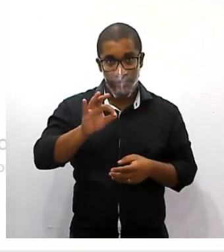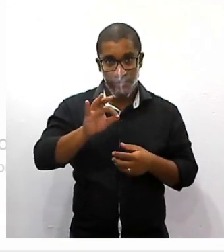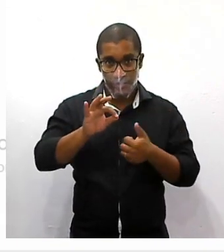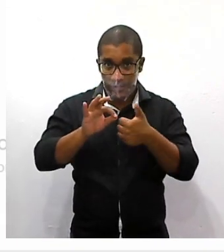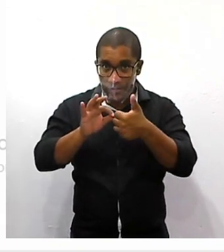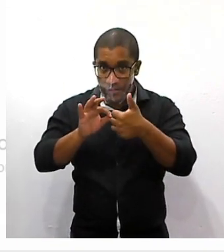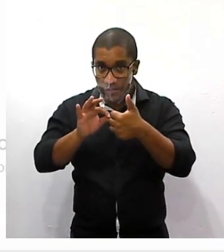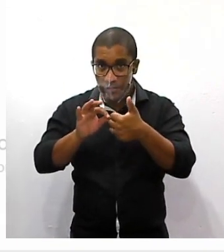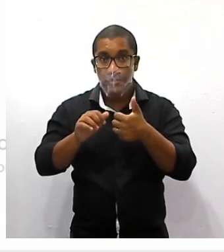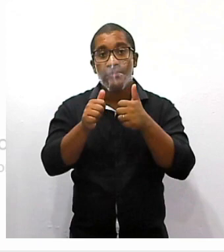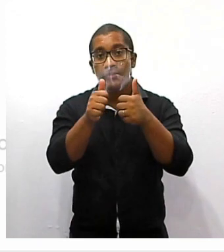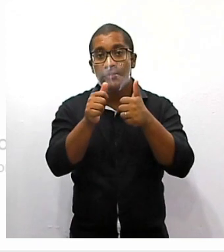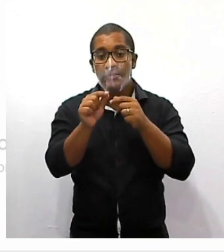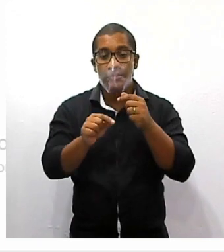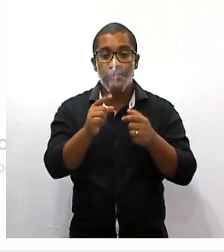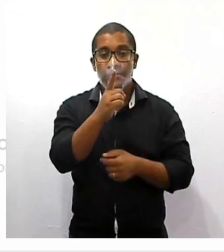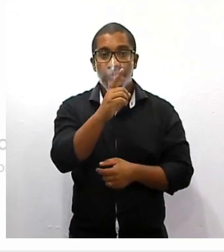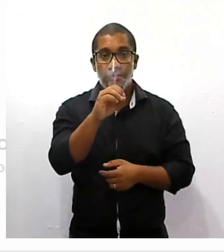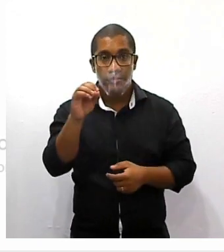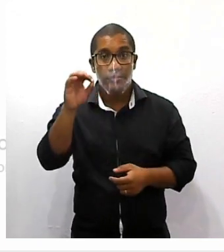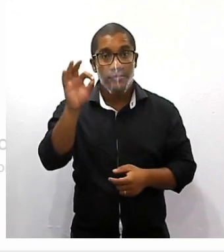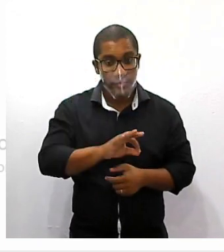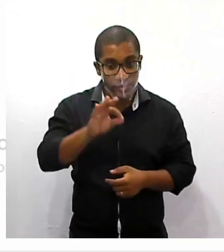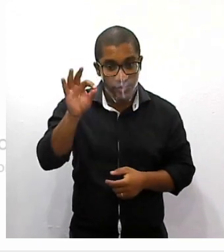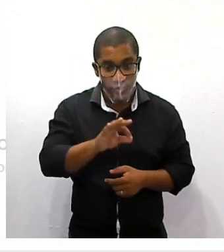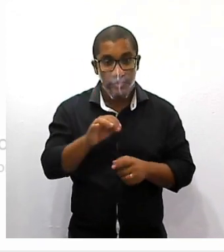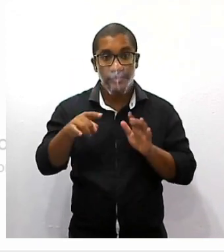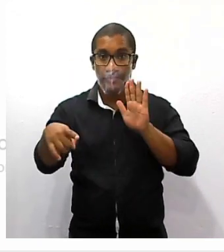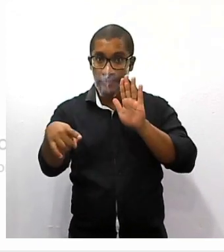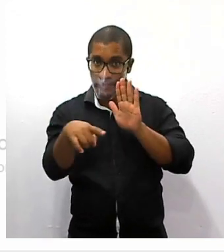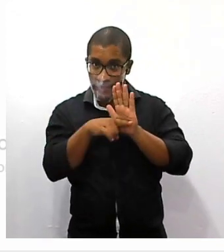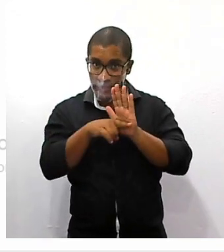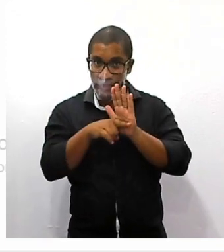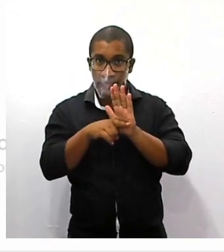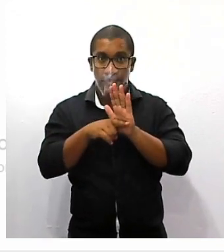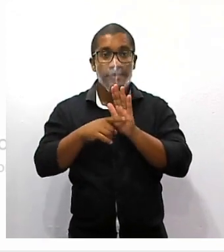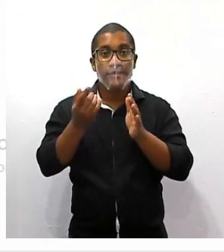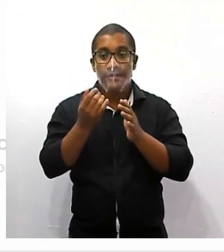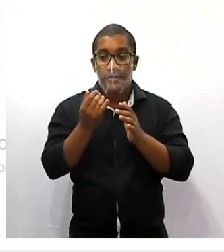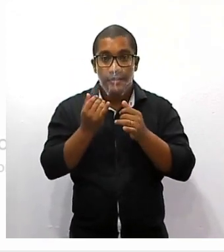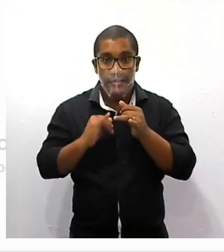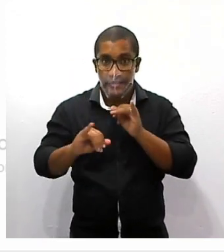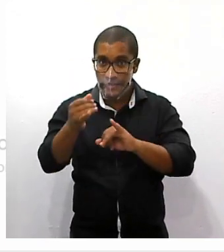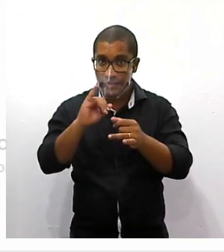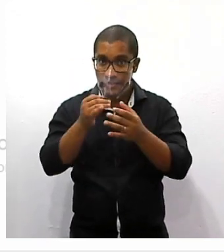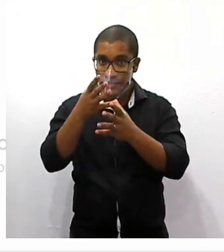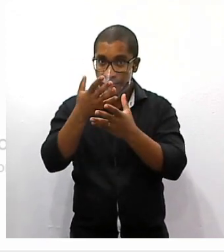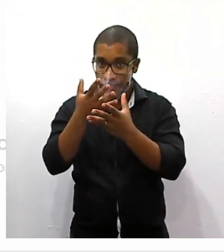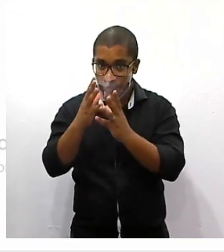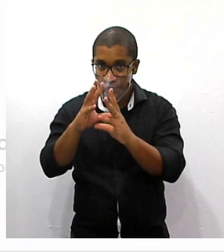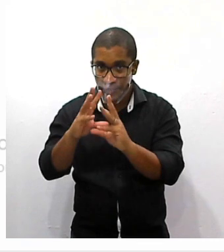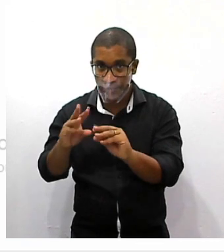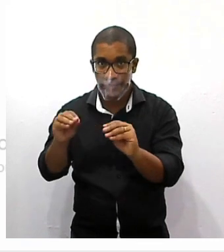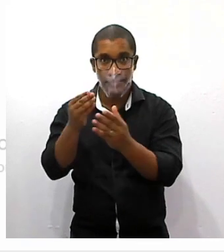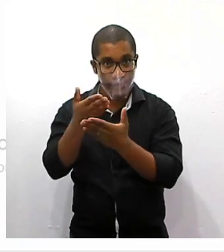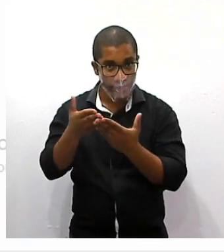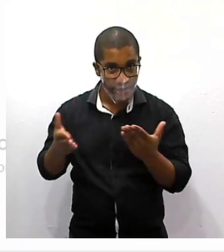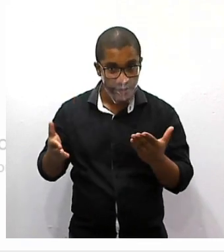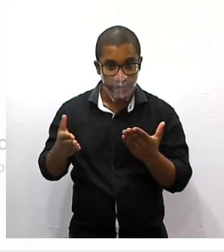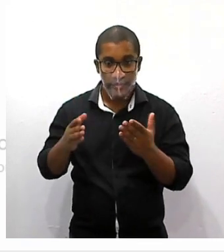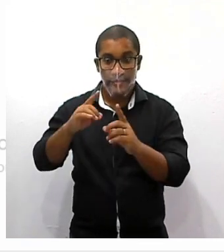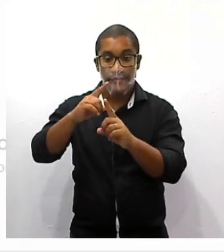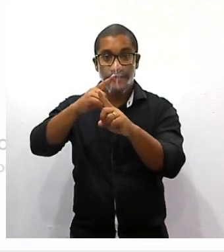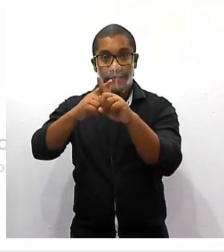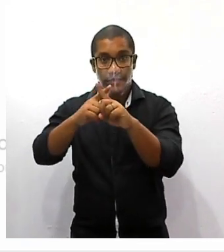tá? Que ele vai dizer 100% da energia menos o percentual da energia dissipada. Isso vai ser multiplicado